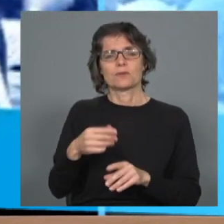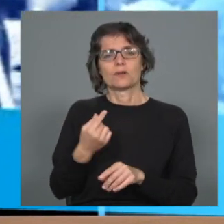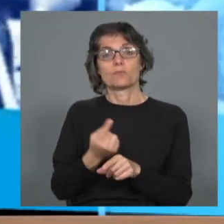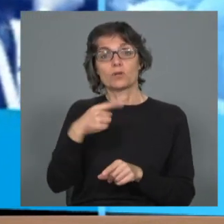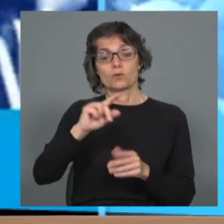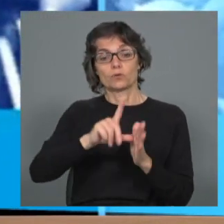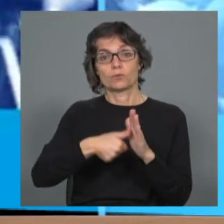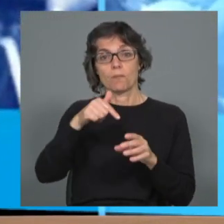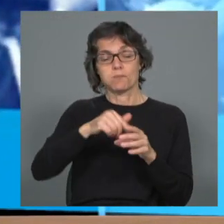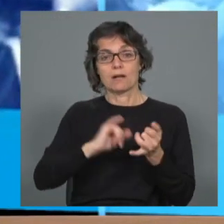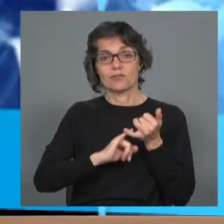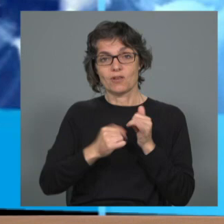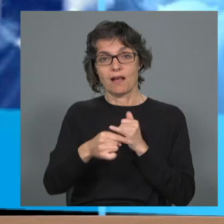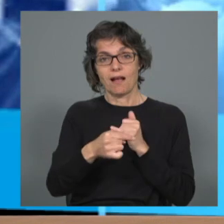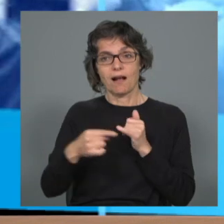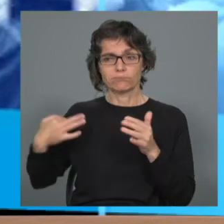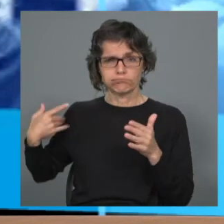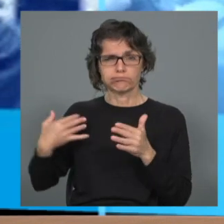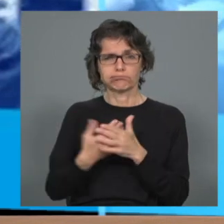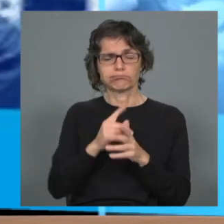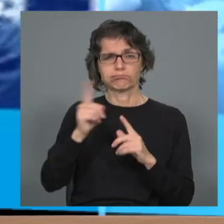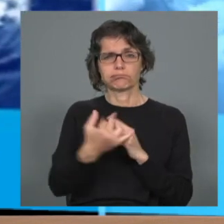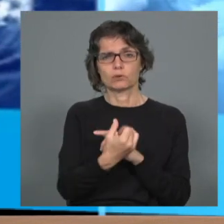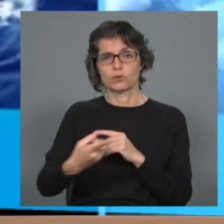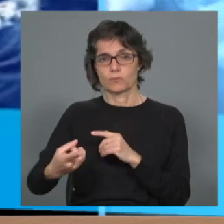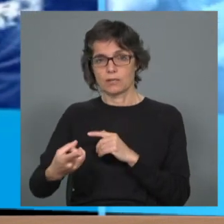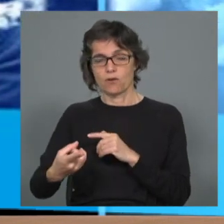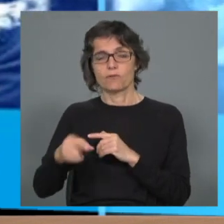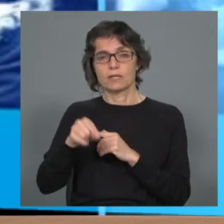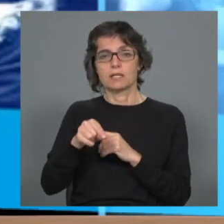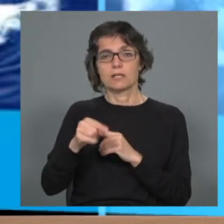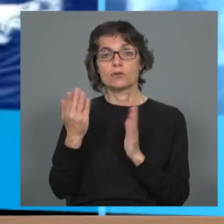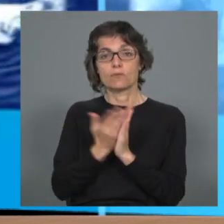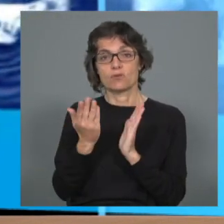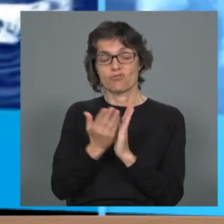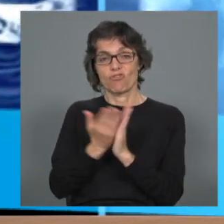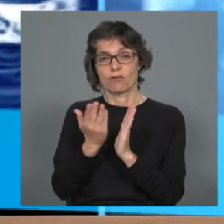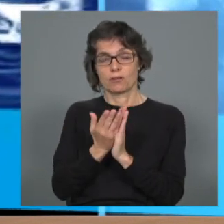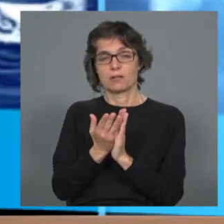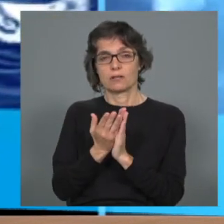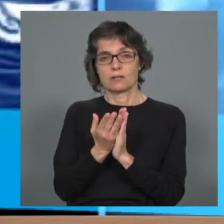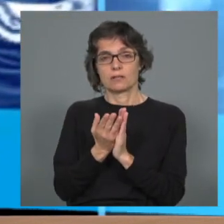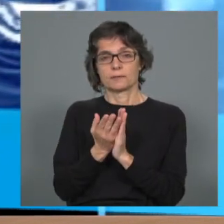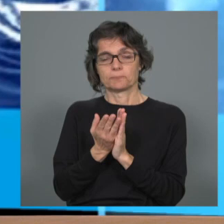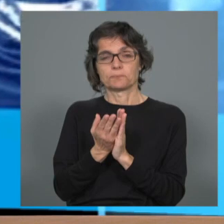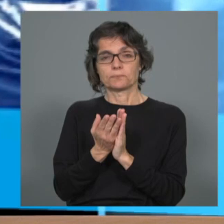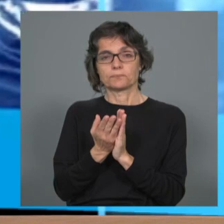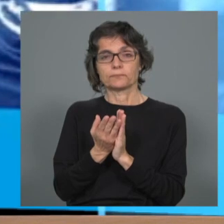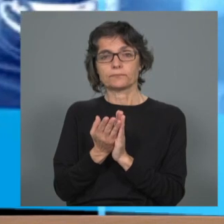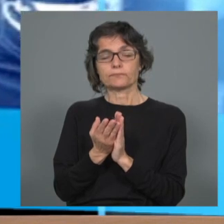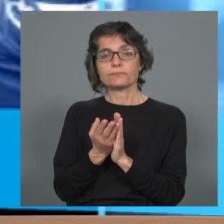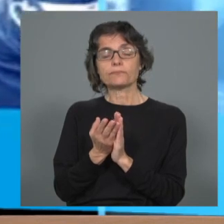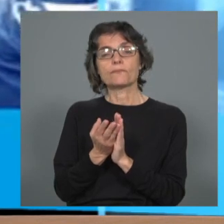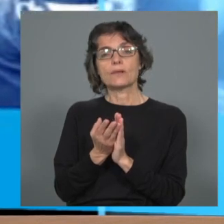um projeto já há bastante tempo, desde 2009, que é uma escola já desde essa altura com ensino à